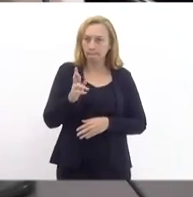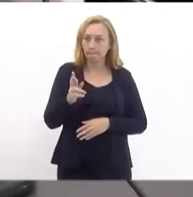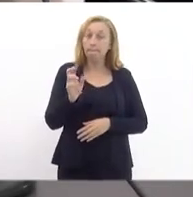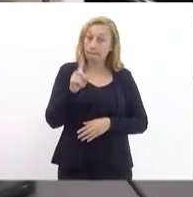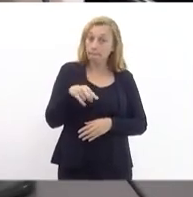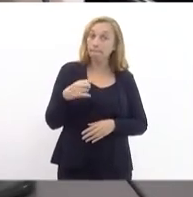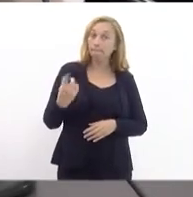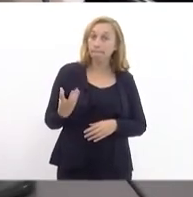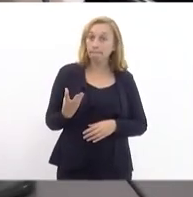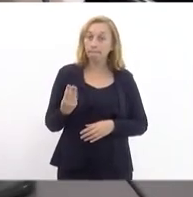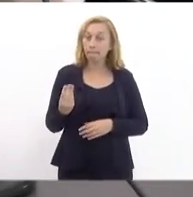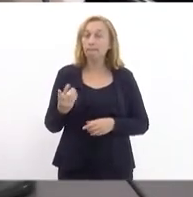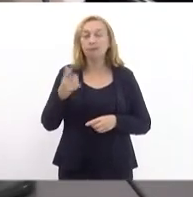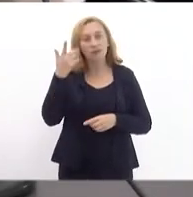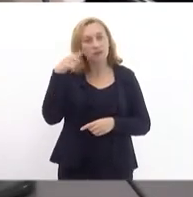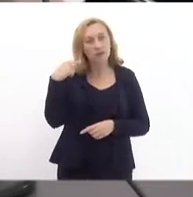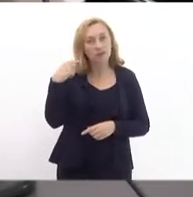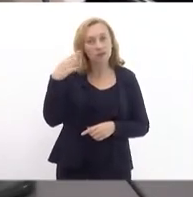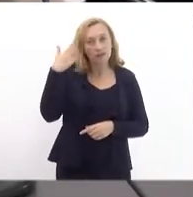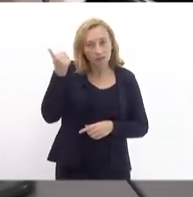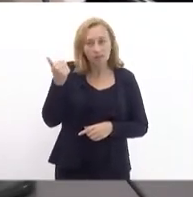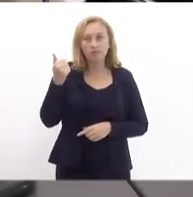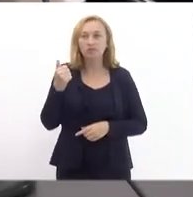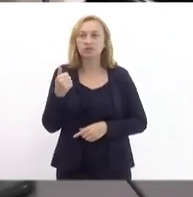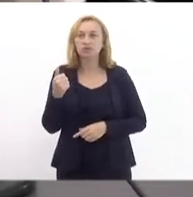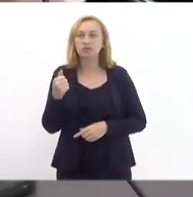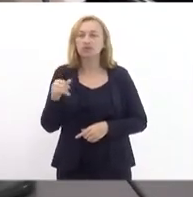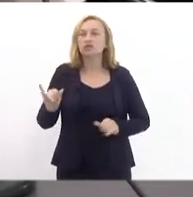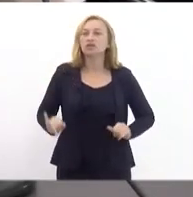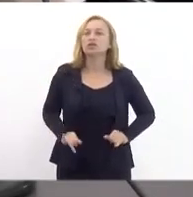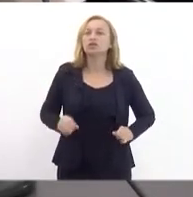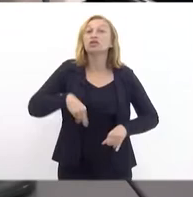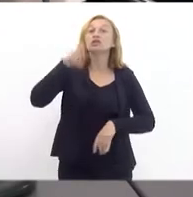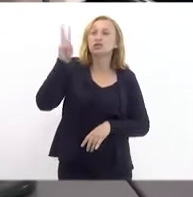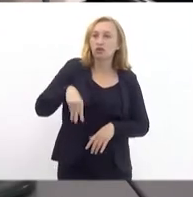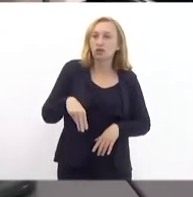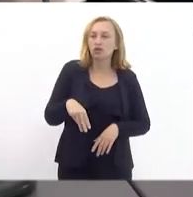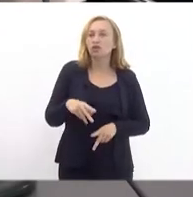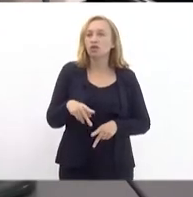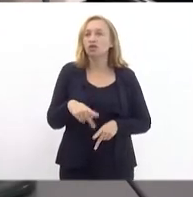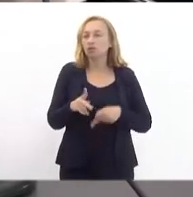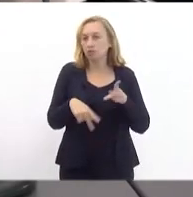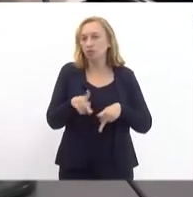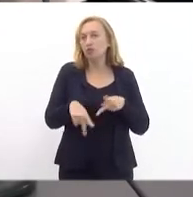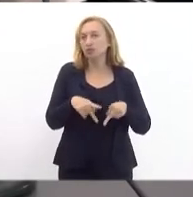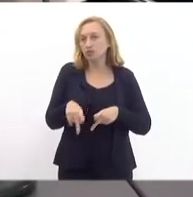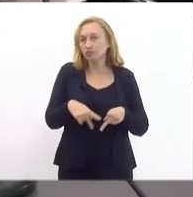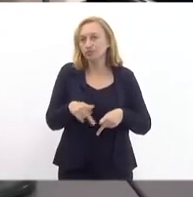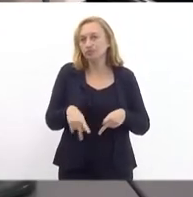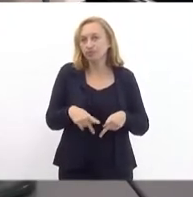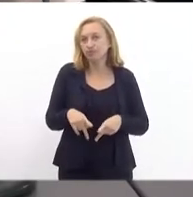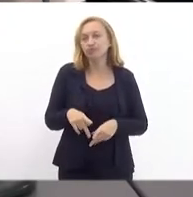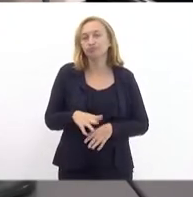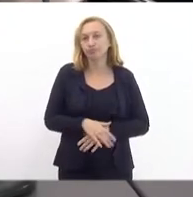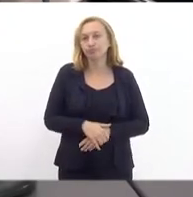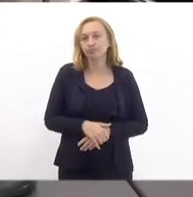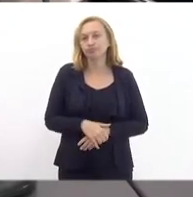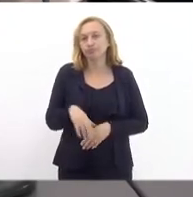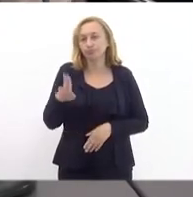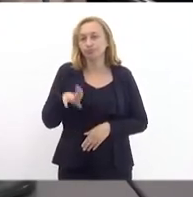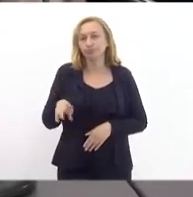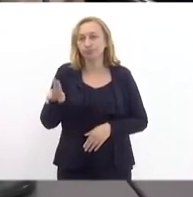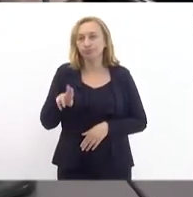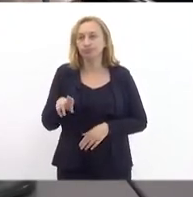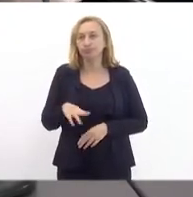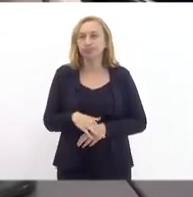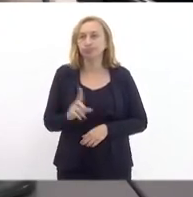porque a gente sabe que quem sofre no final das contas é o hipossuficiente, que é o usuário. Tá? Então,